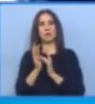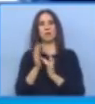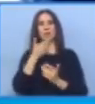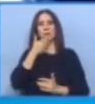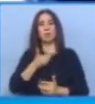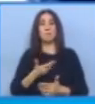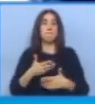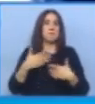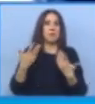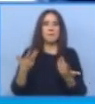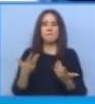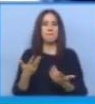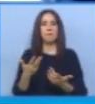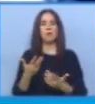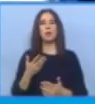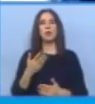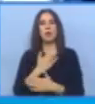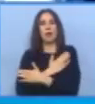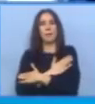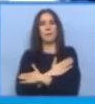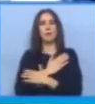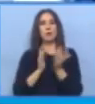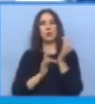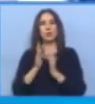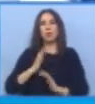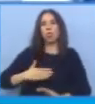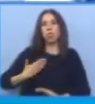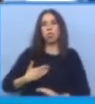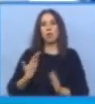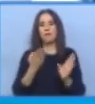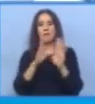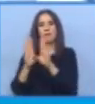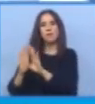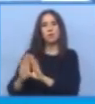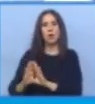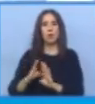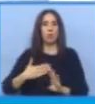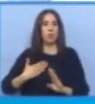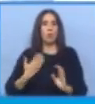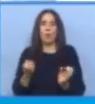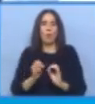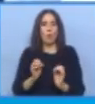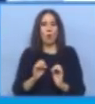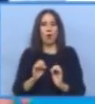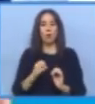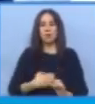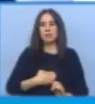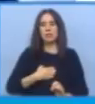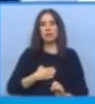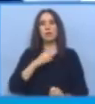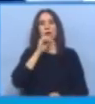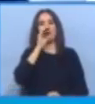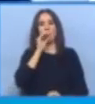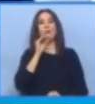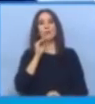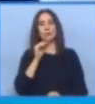portanto, sei lá, os amigos de Jesus estavam cheios de medo, fechados, e passaram a não ter medo quando fizeram a experiência de